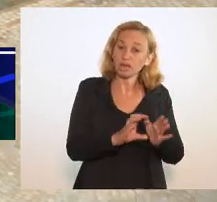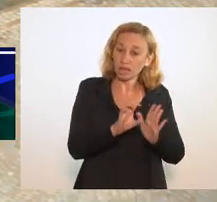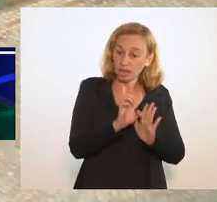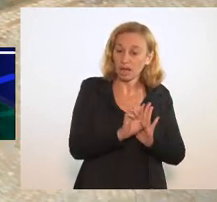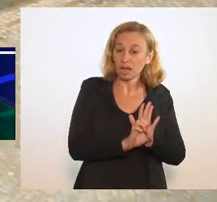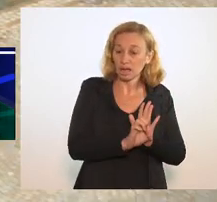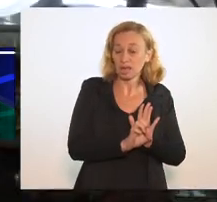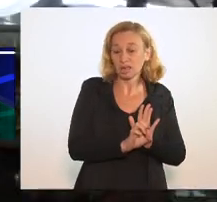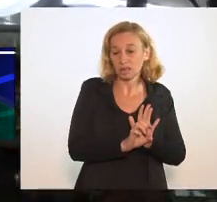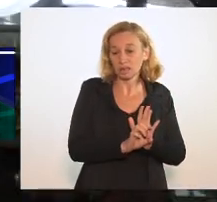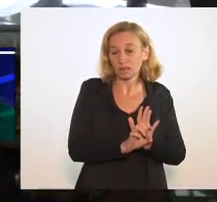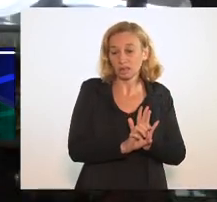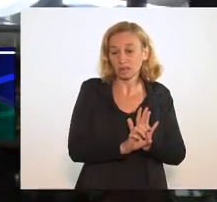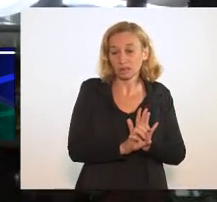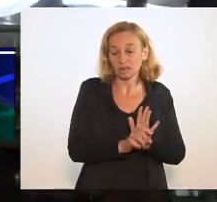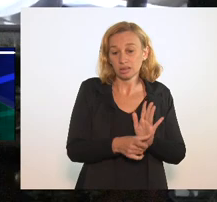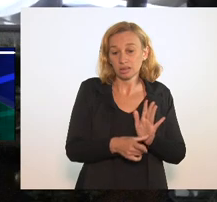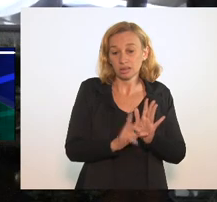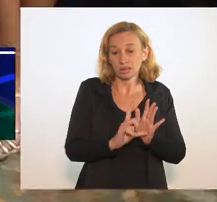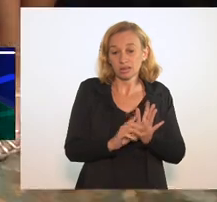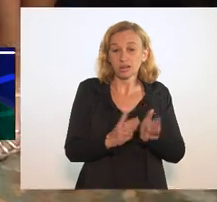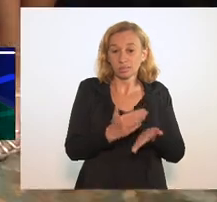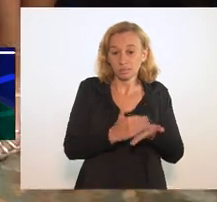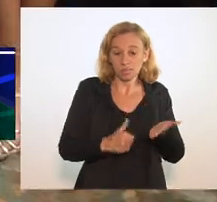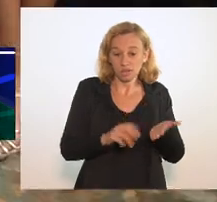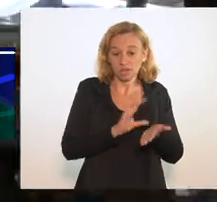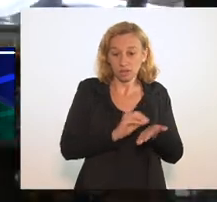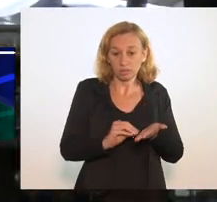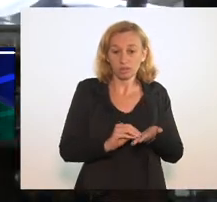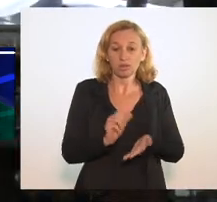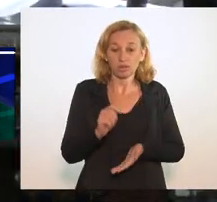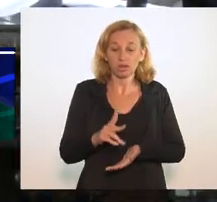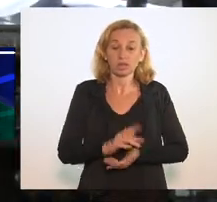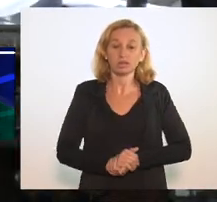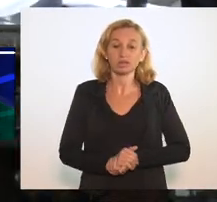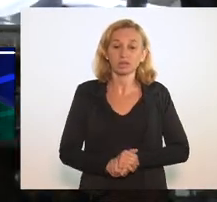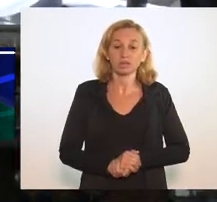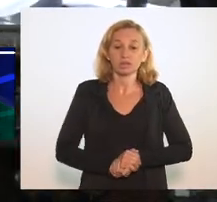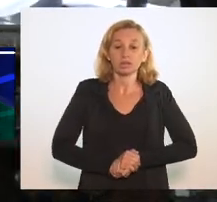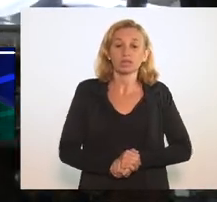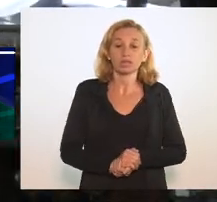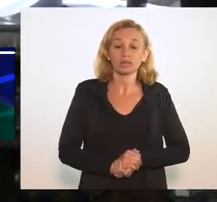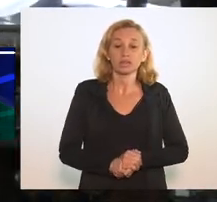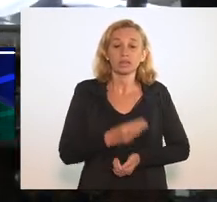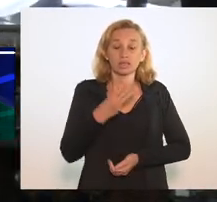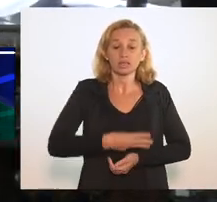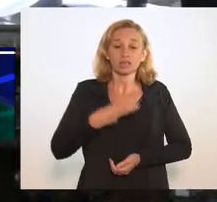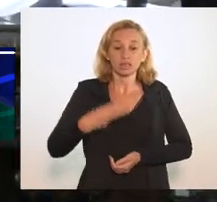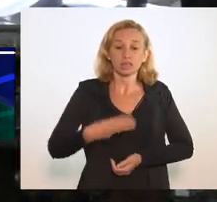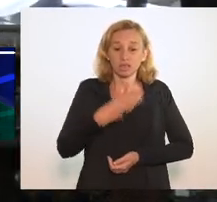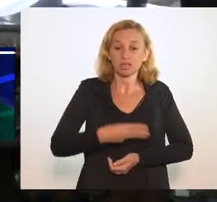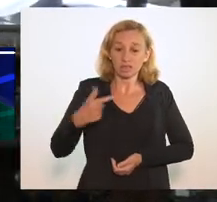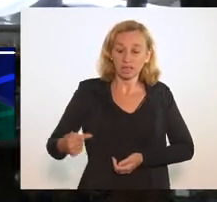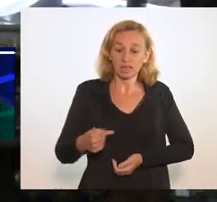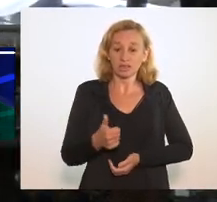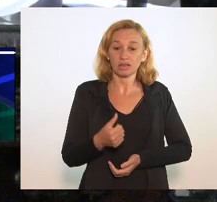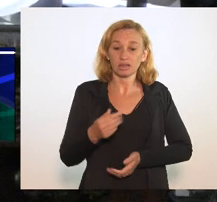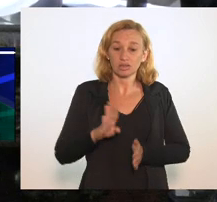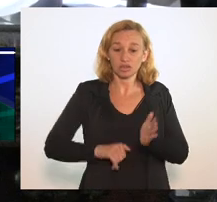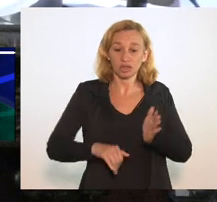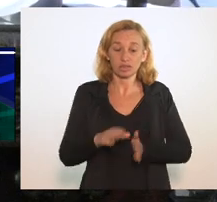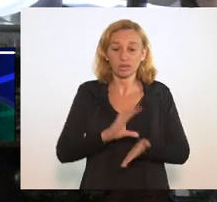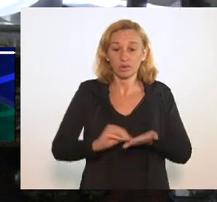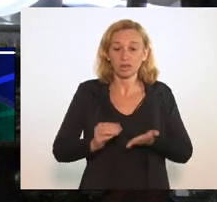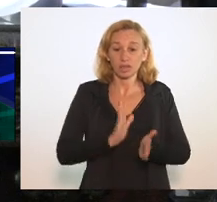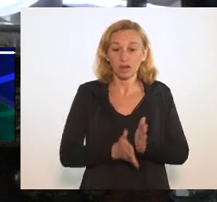a lei anterior. Vou pedir para retirar de pauta. Ok, então a presidência defere o pedido de Vossa Excelência. 33337, retirar de pauta. Incluído na